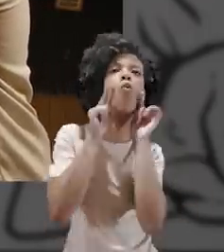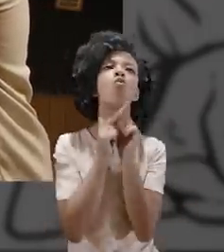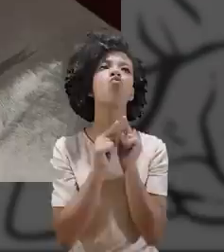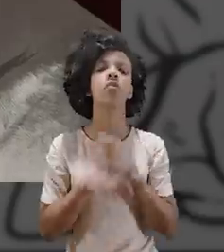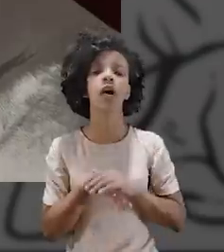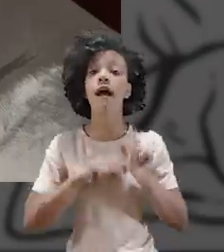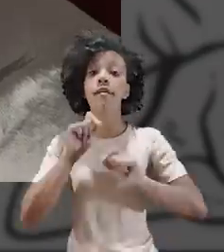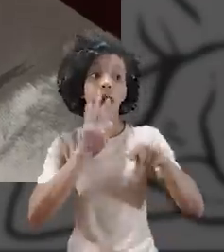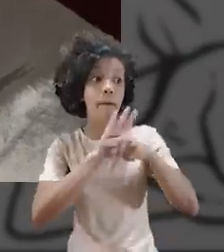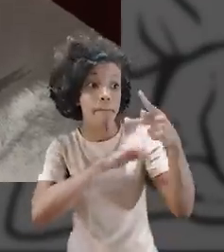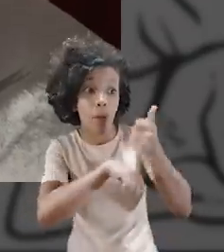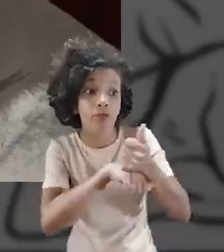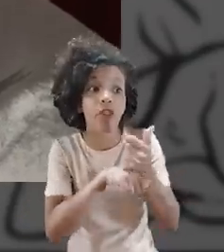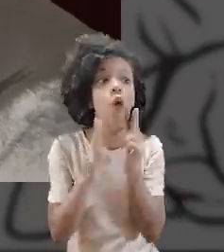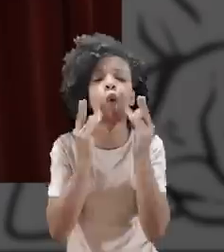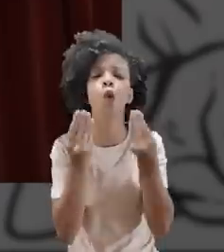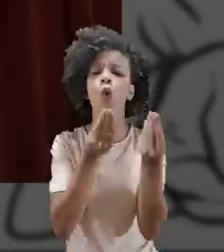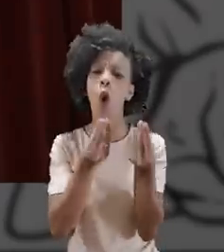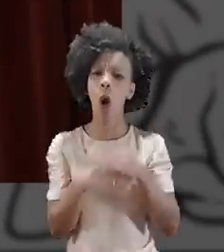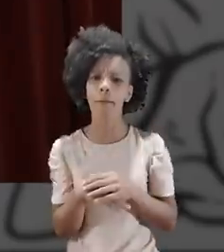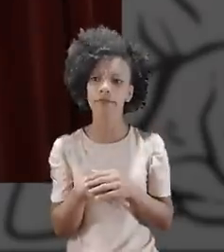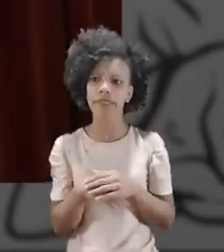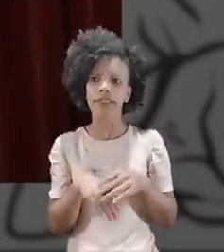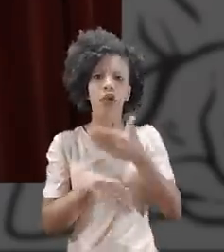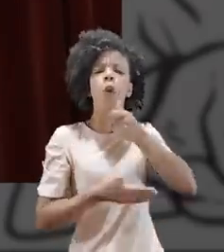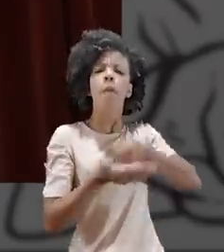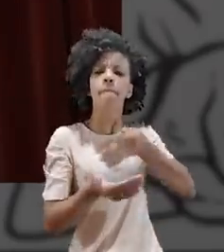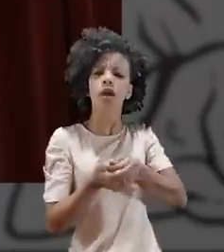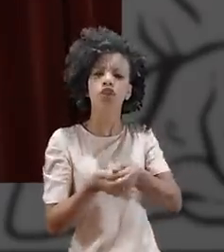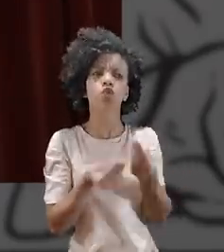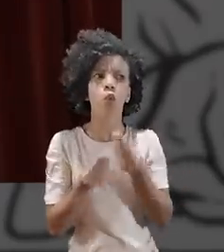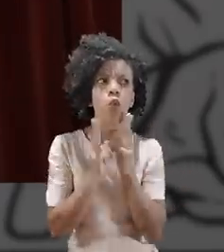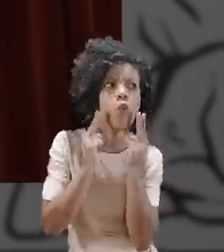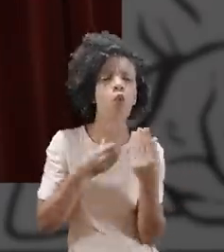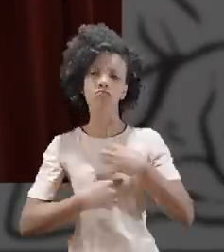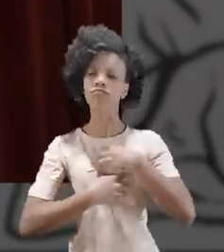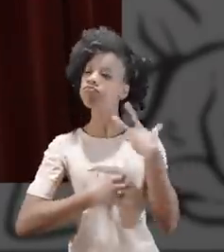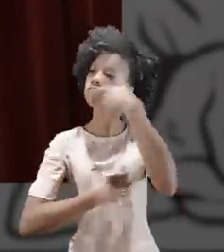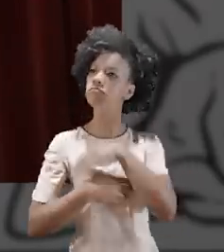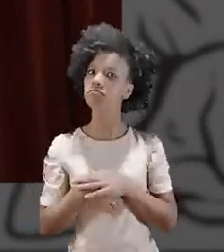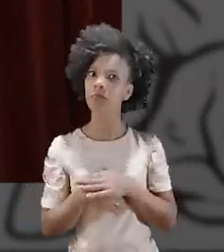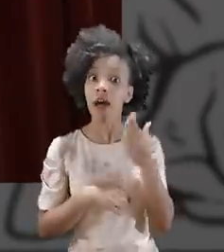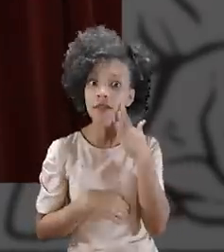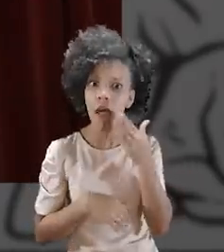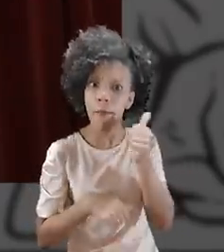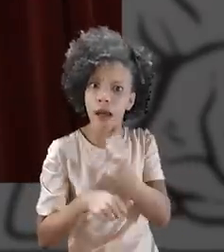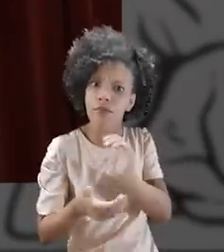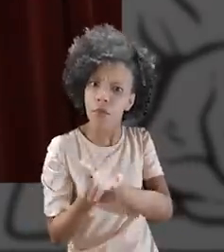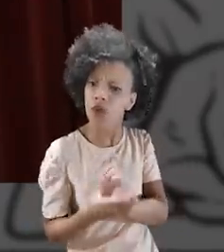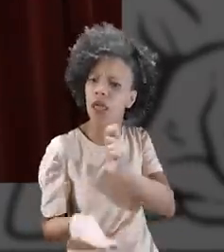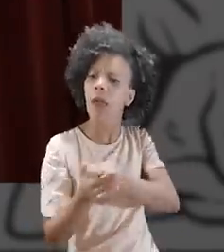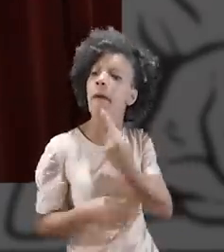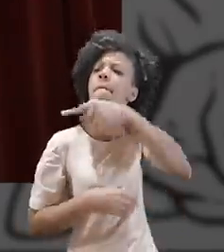barbearia quem corta o cabelo do barbeiro como é que fica a questão do machismo por trás de um corte como é que o cara sente bonito você sabia que as